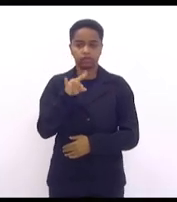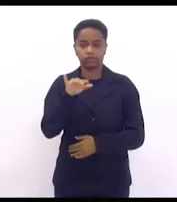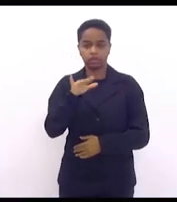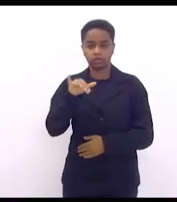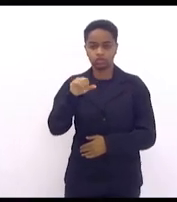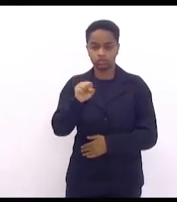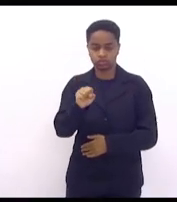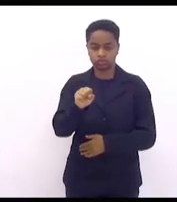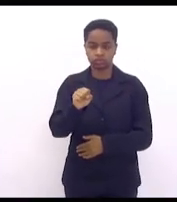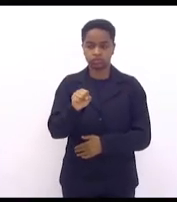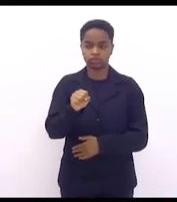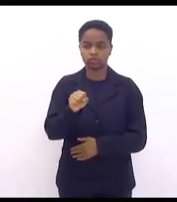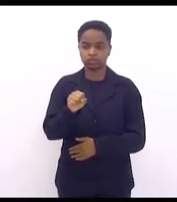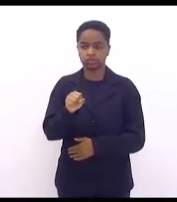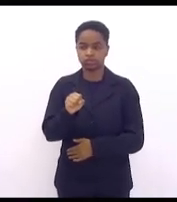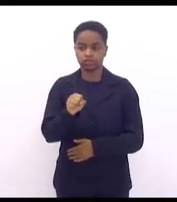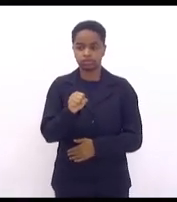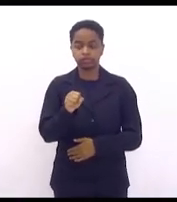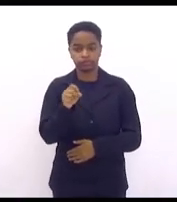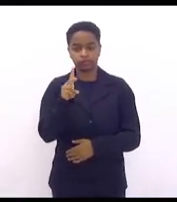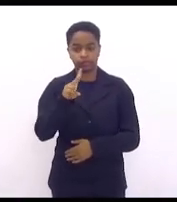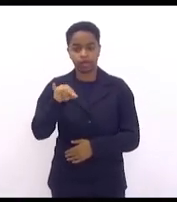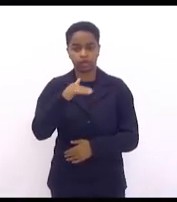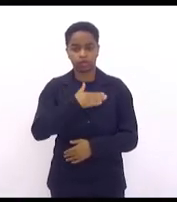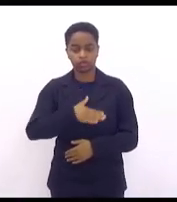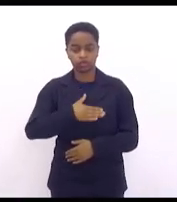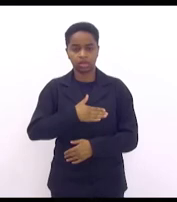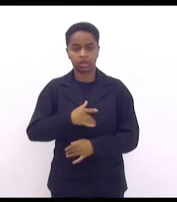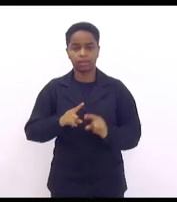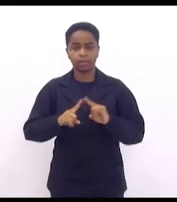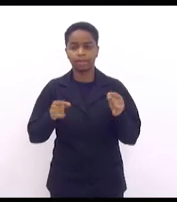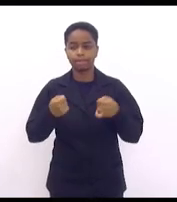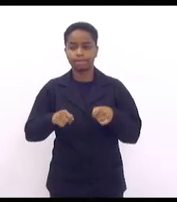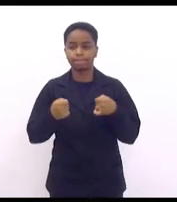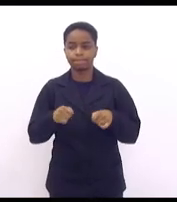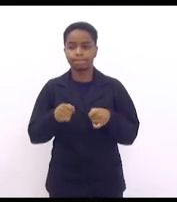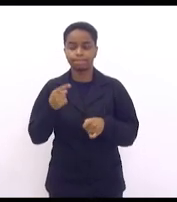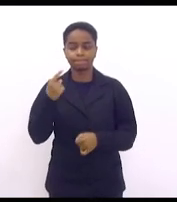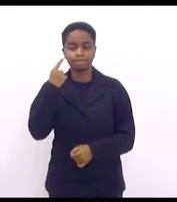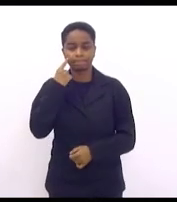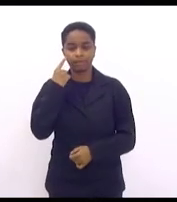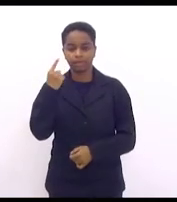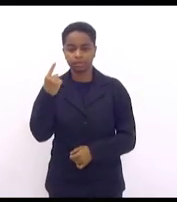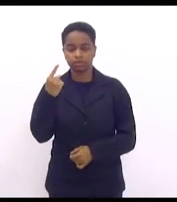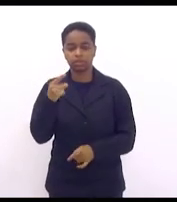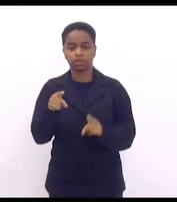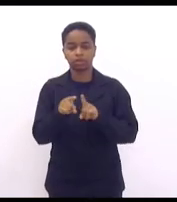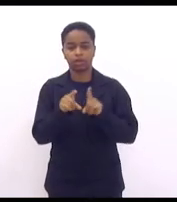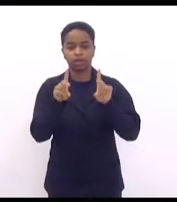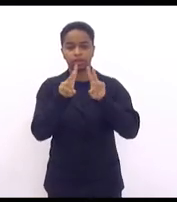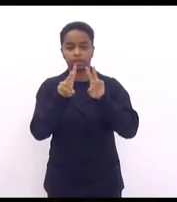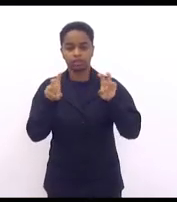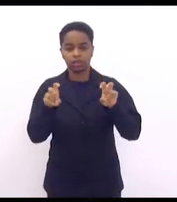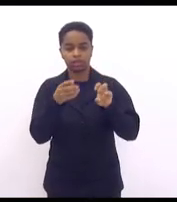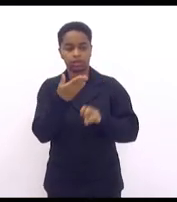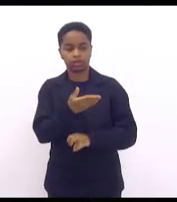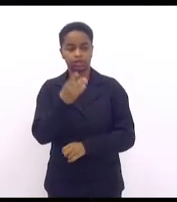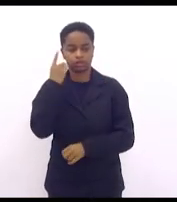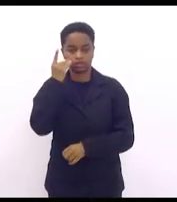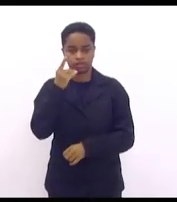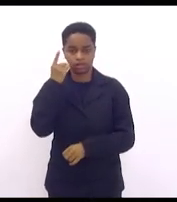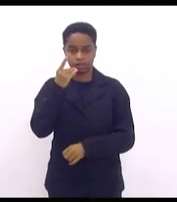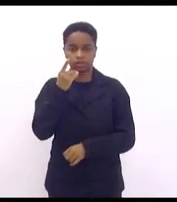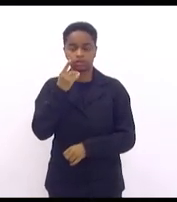Cozzolino vai aplaudir, que é pensar, né, e essa é um tema que o deputado Vinícius